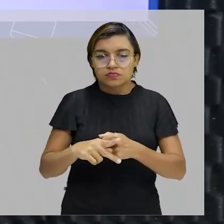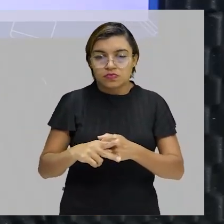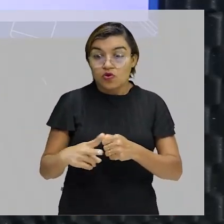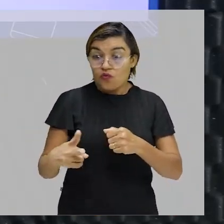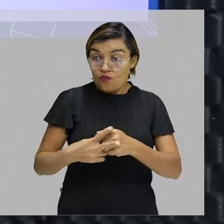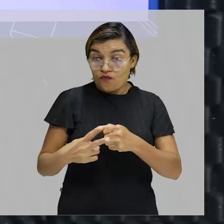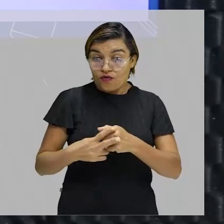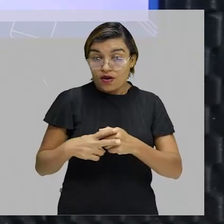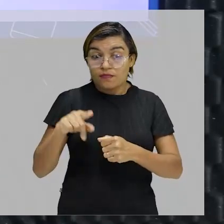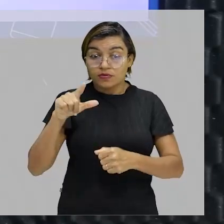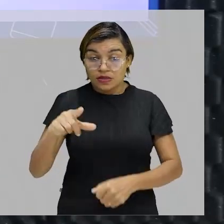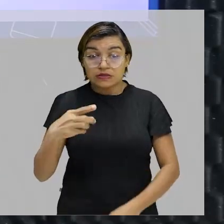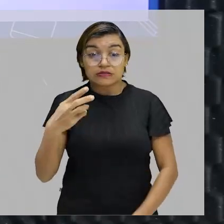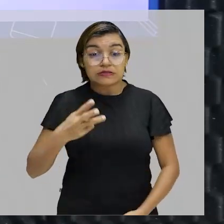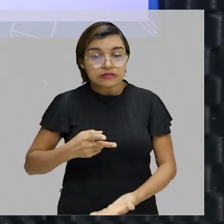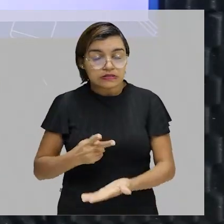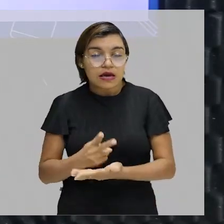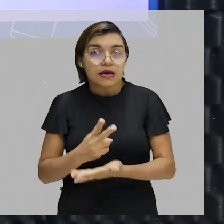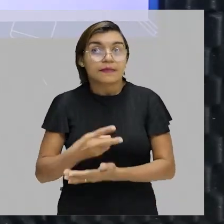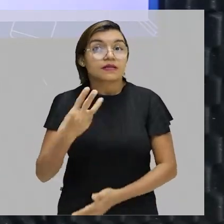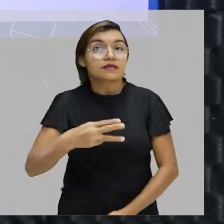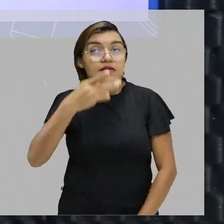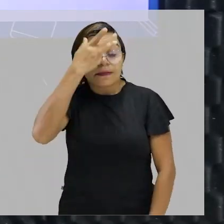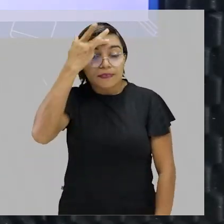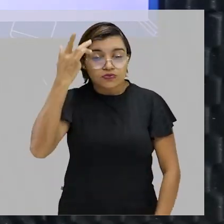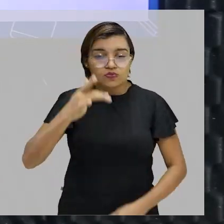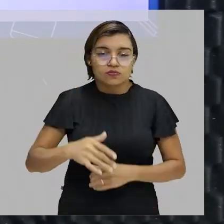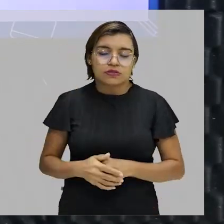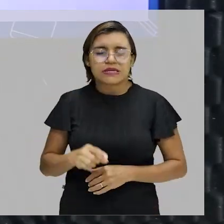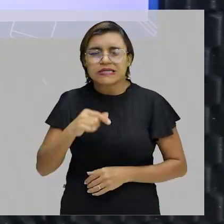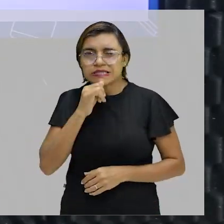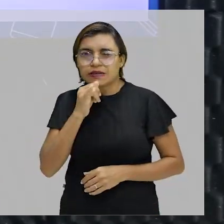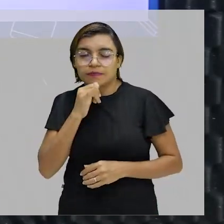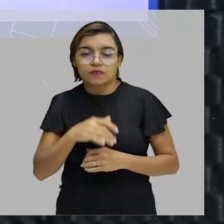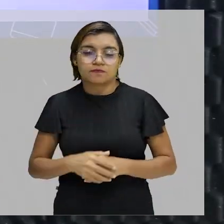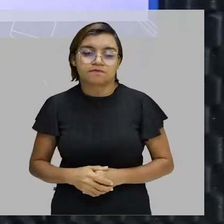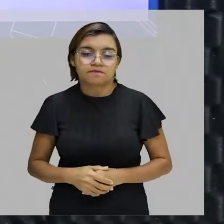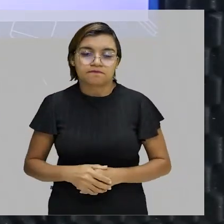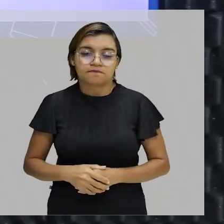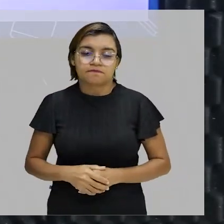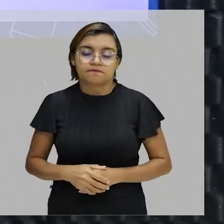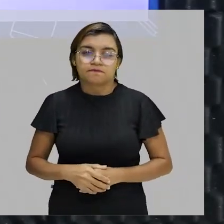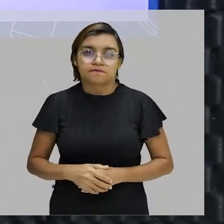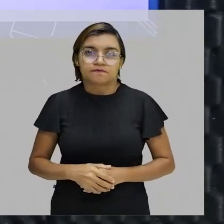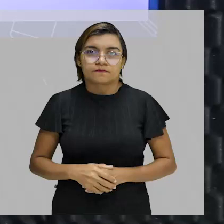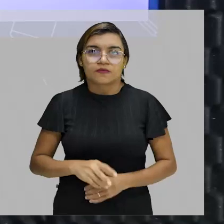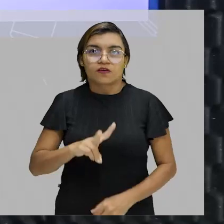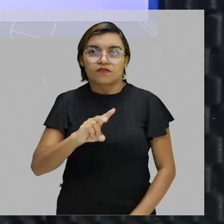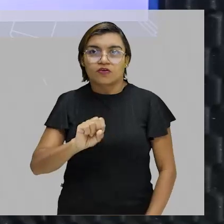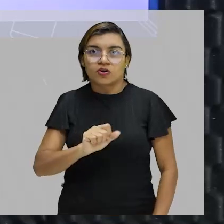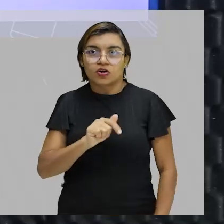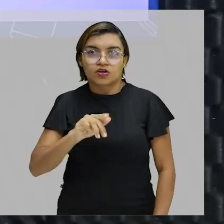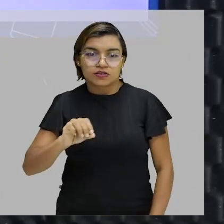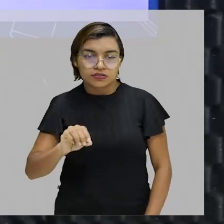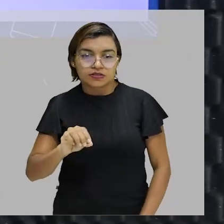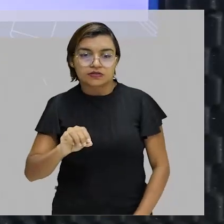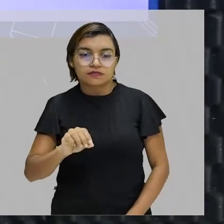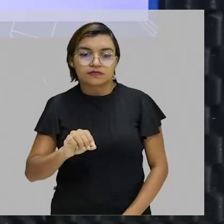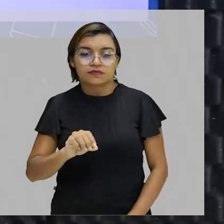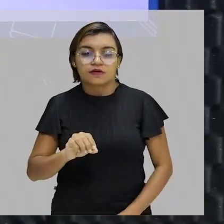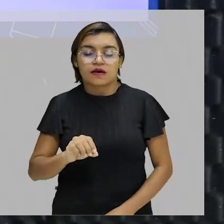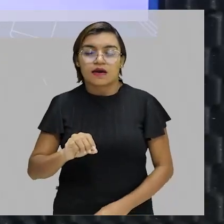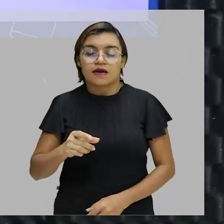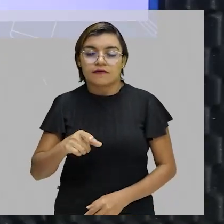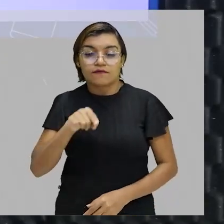assim, você leu, você é pronome de tratamento, você fez, Vossa Excelência leu meus